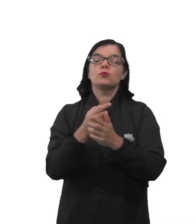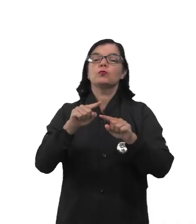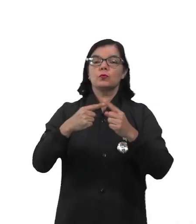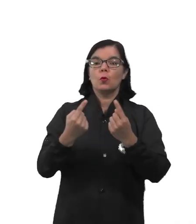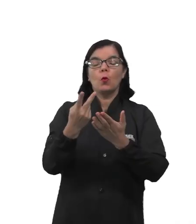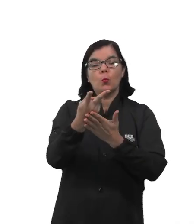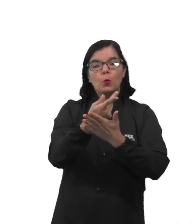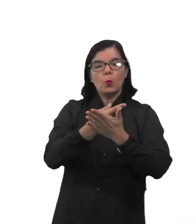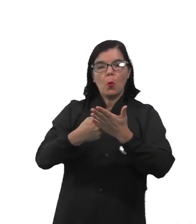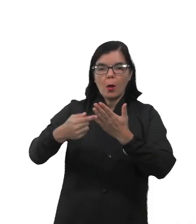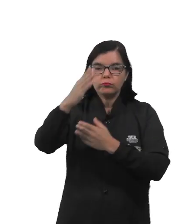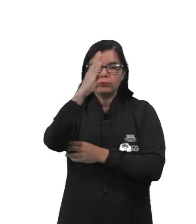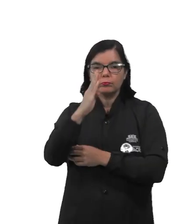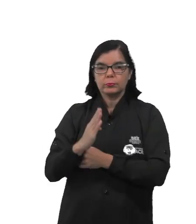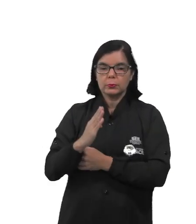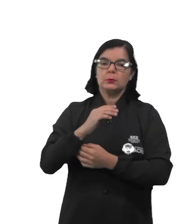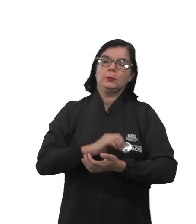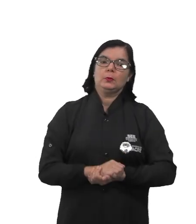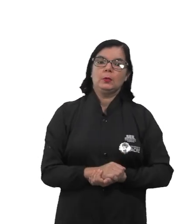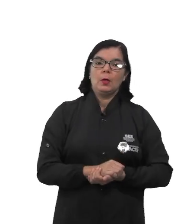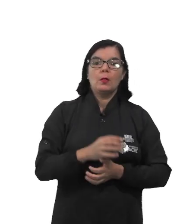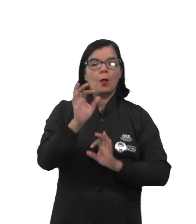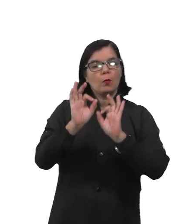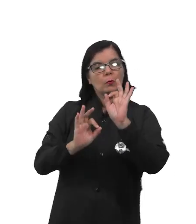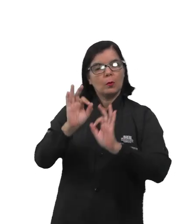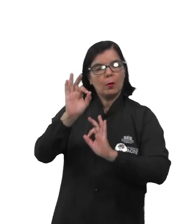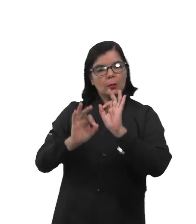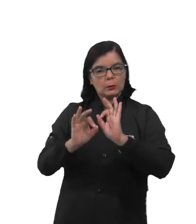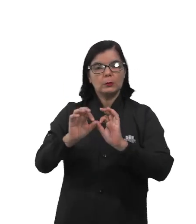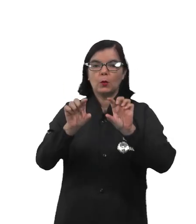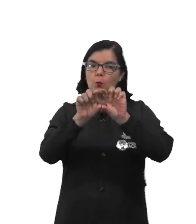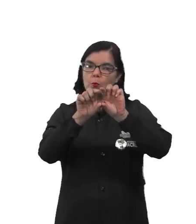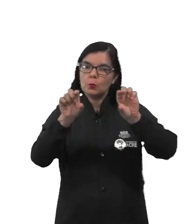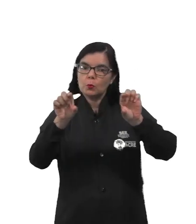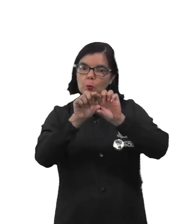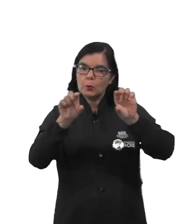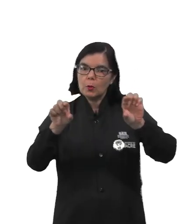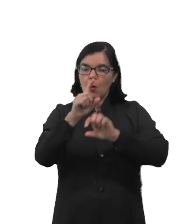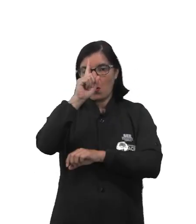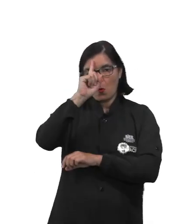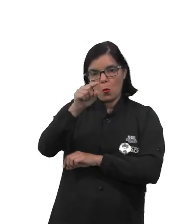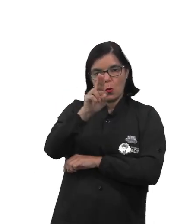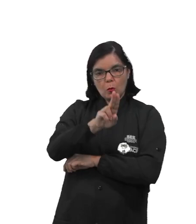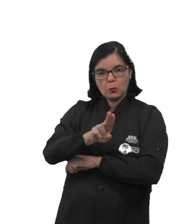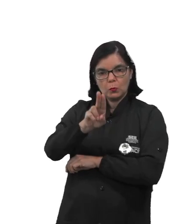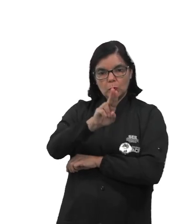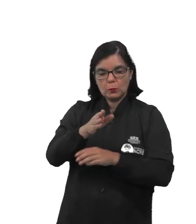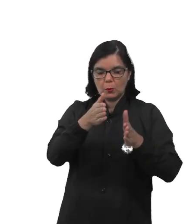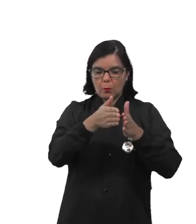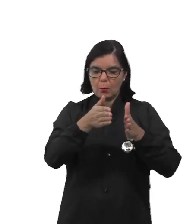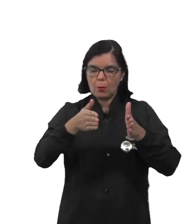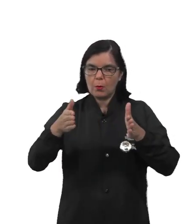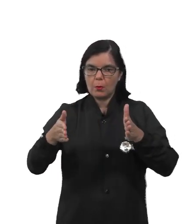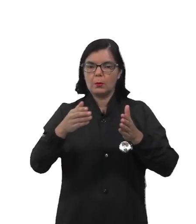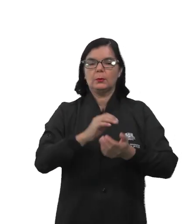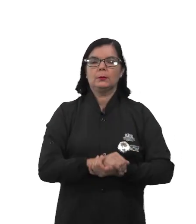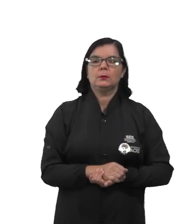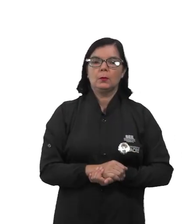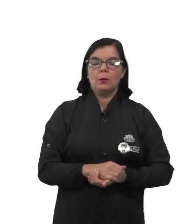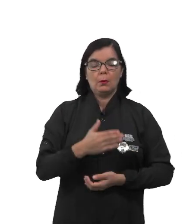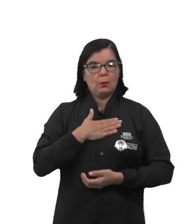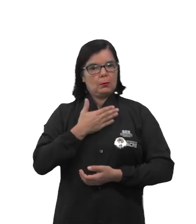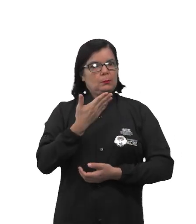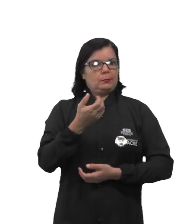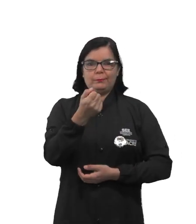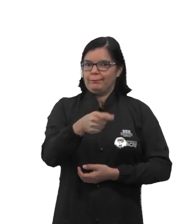naif no Brasil. Na organização desse trecho, predomina o uso da sequência. Pessoal, não se